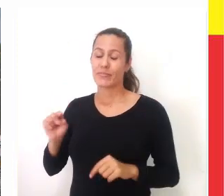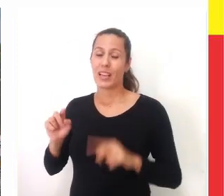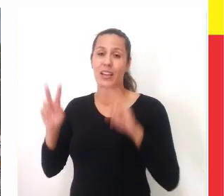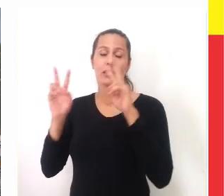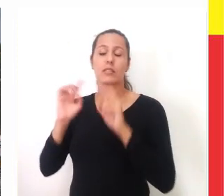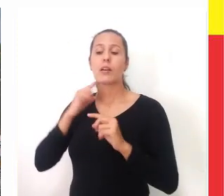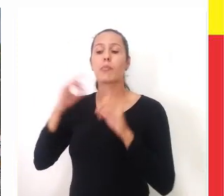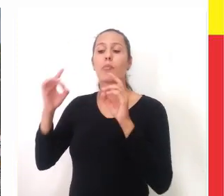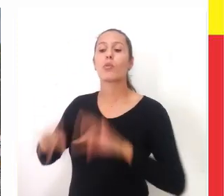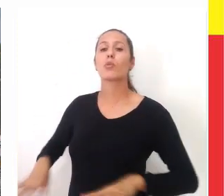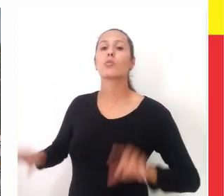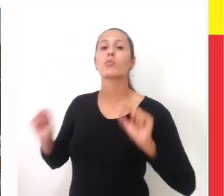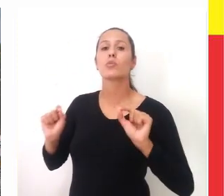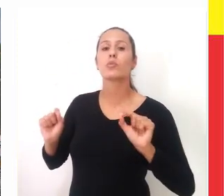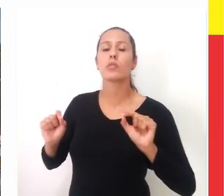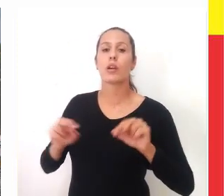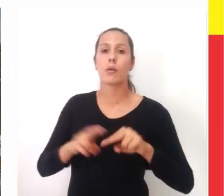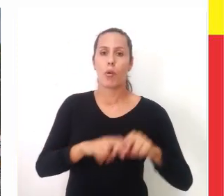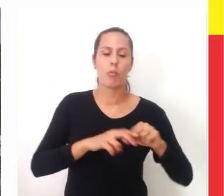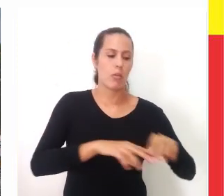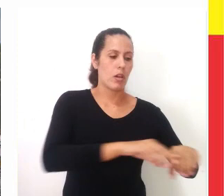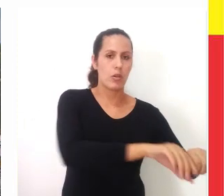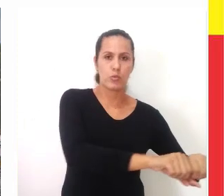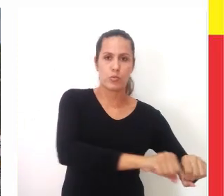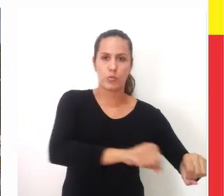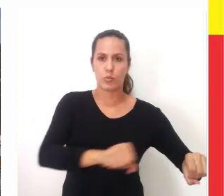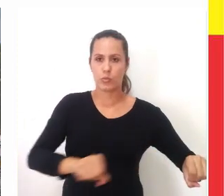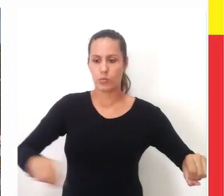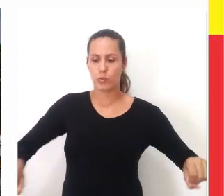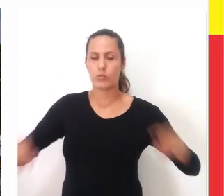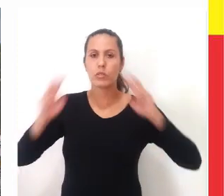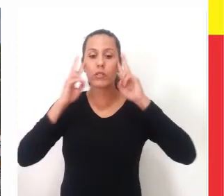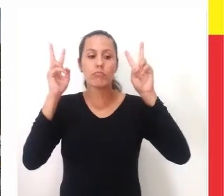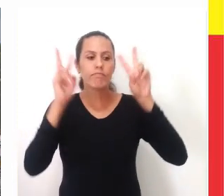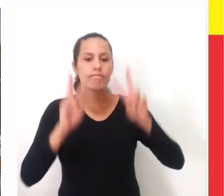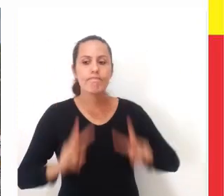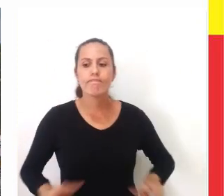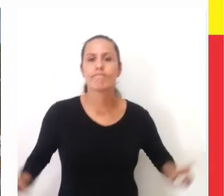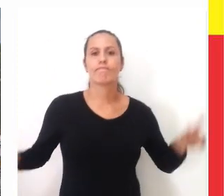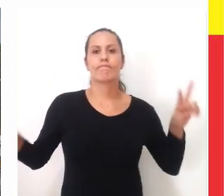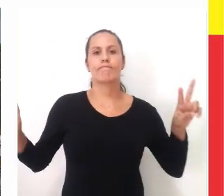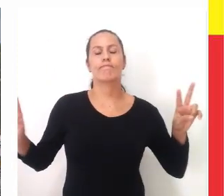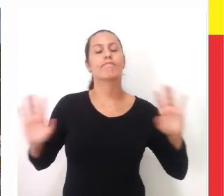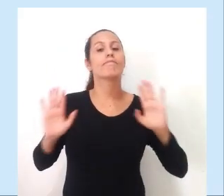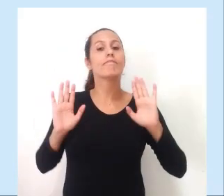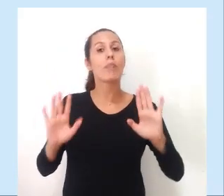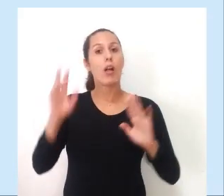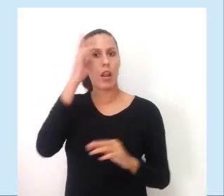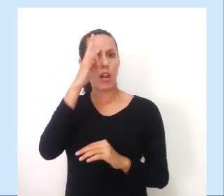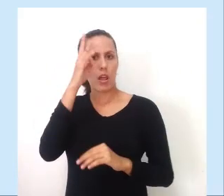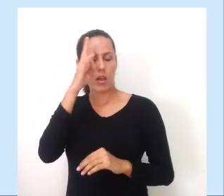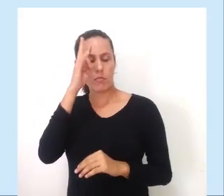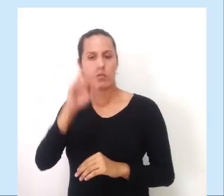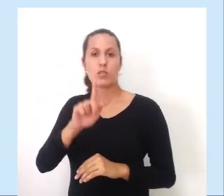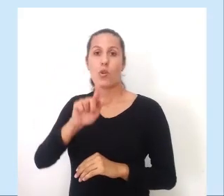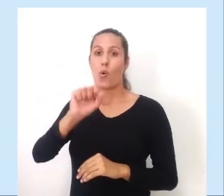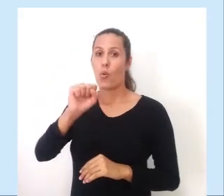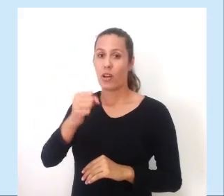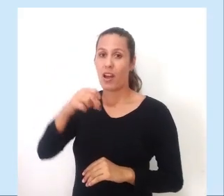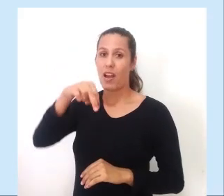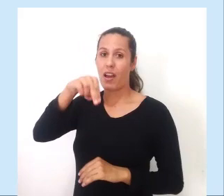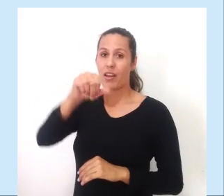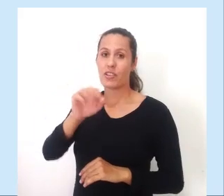essa poluição é devido a quê? Devido às tubulações que ficam expostas. Lembrem-se, o